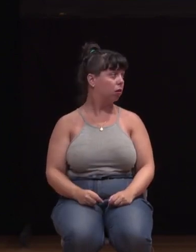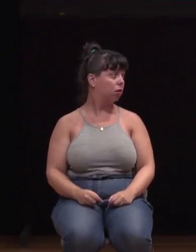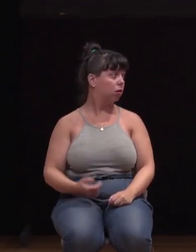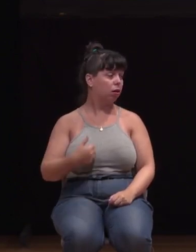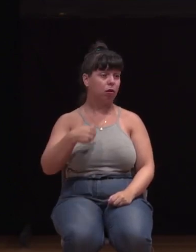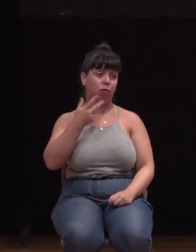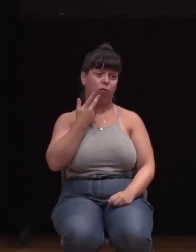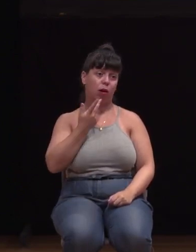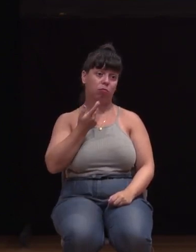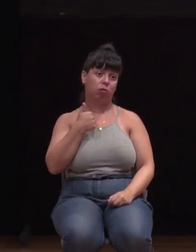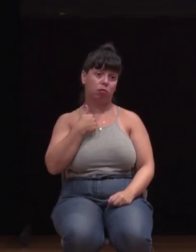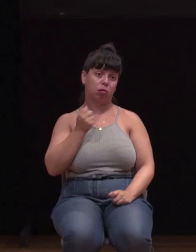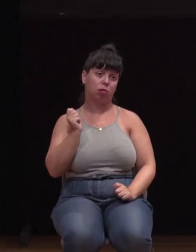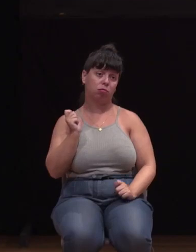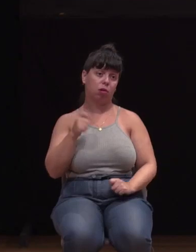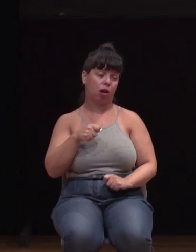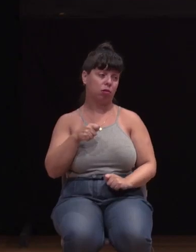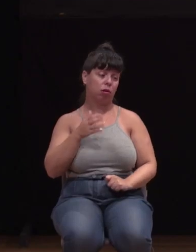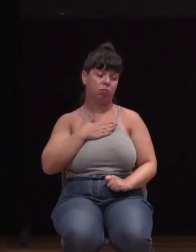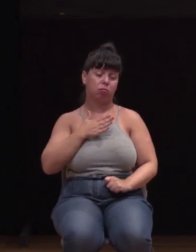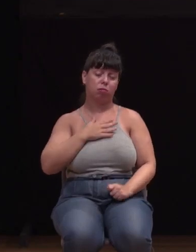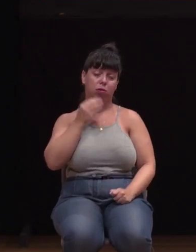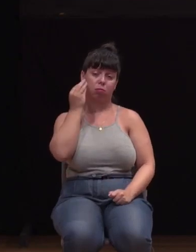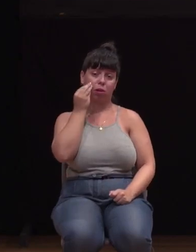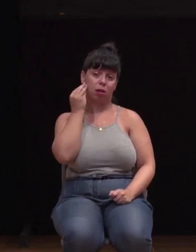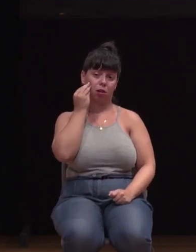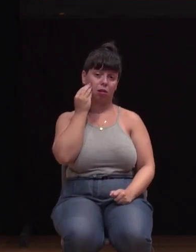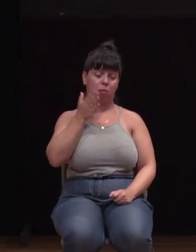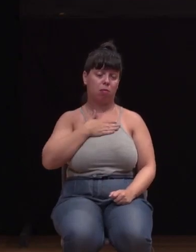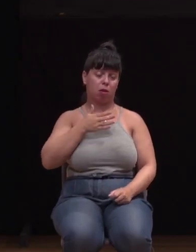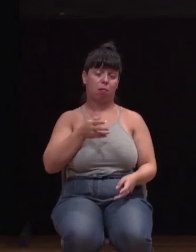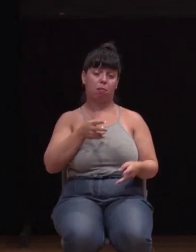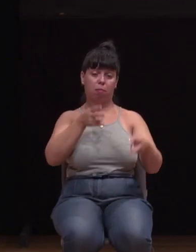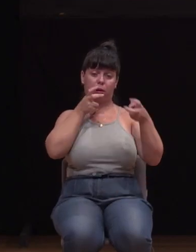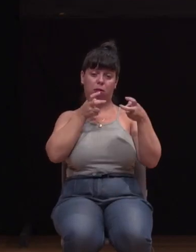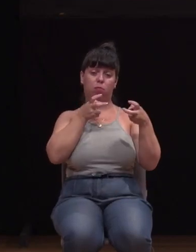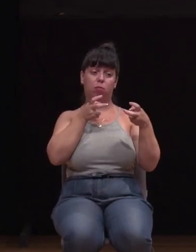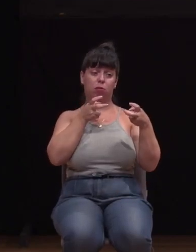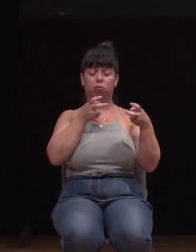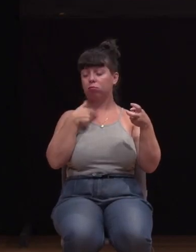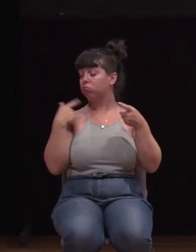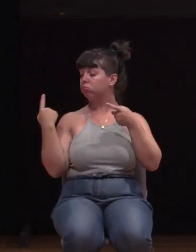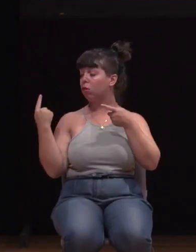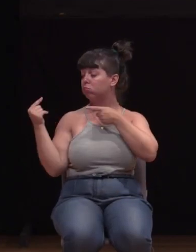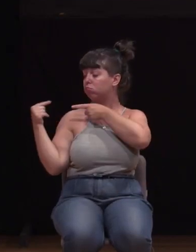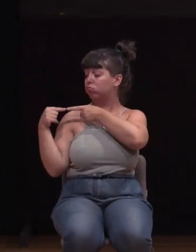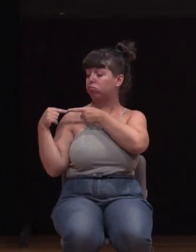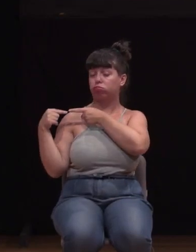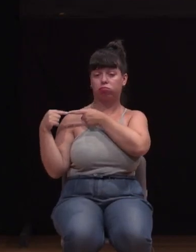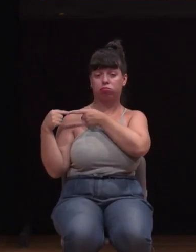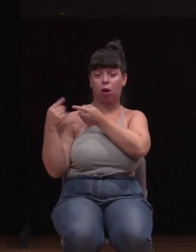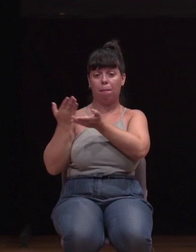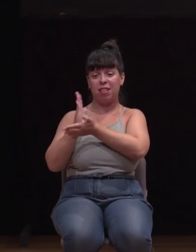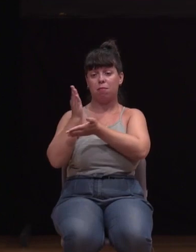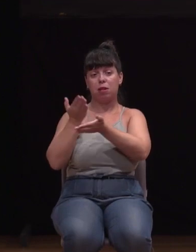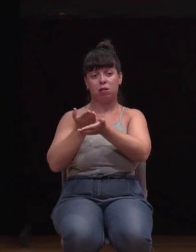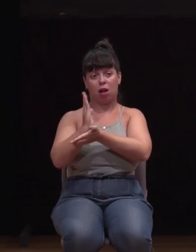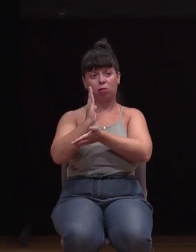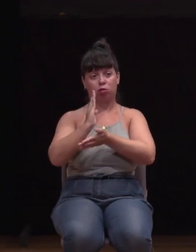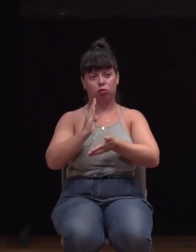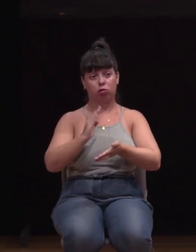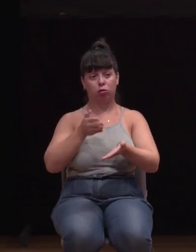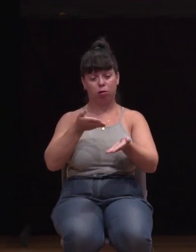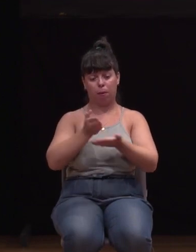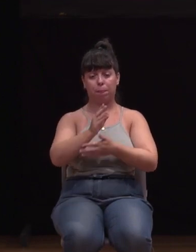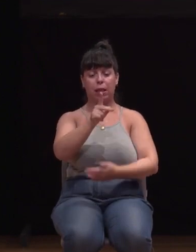dá para mim falar aqui, que é dessa minha experiência e dessa percepção que eu tenho, que está muito alinhado com o que ela falou. Passabilidade, outro